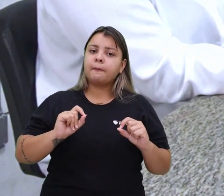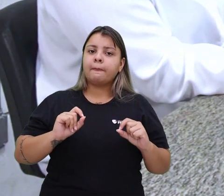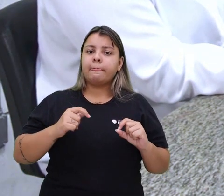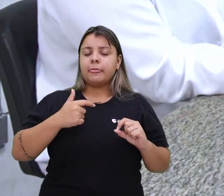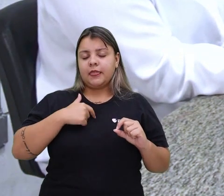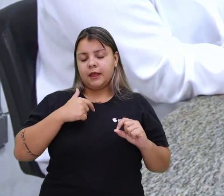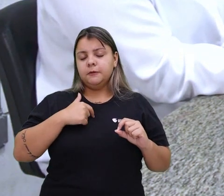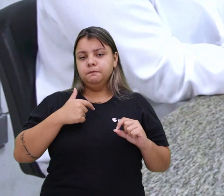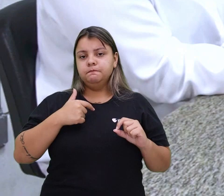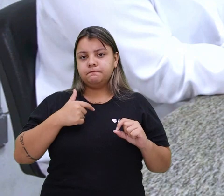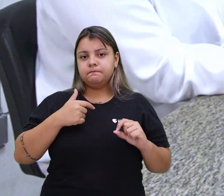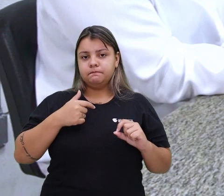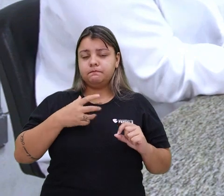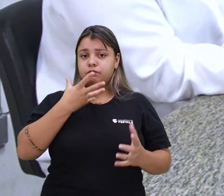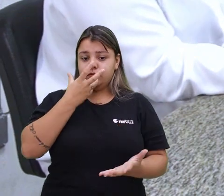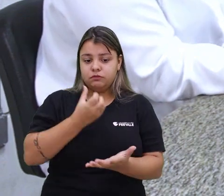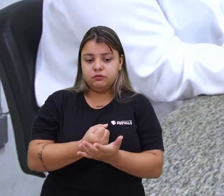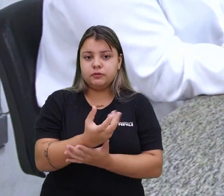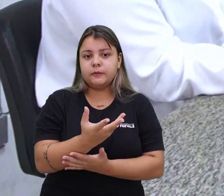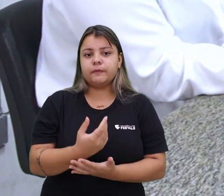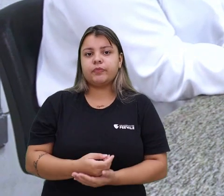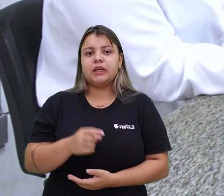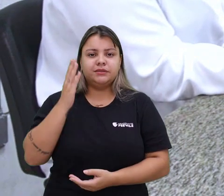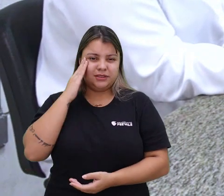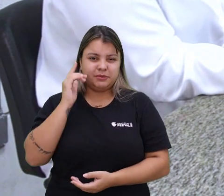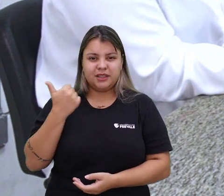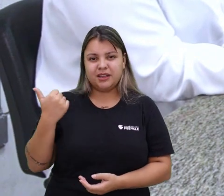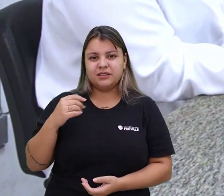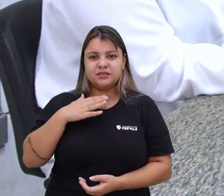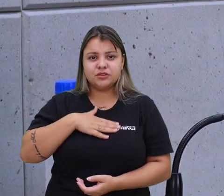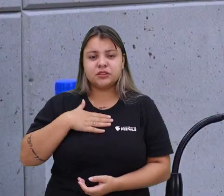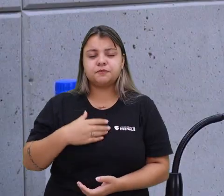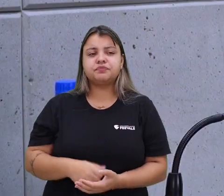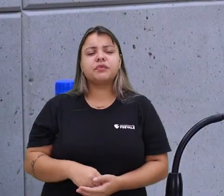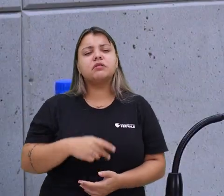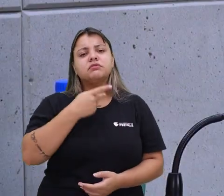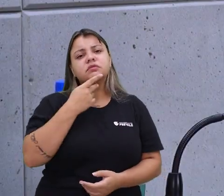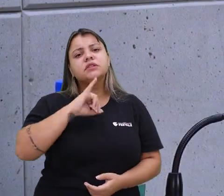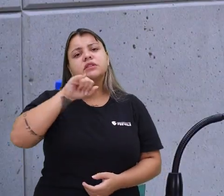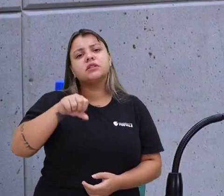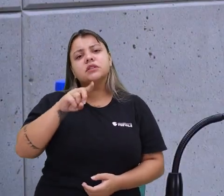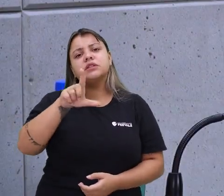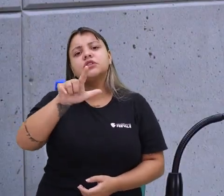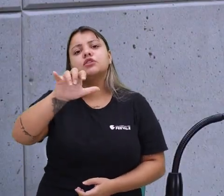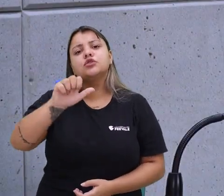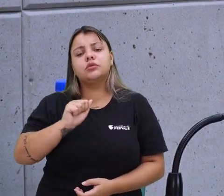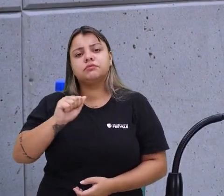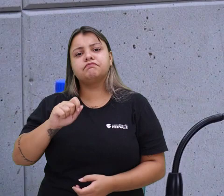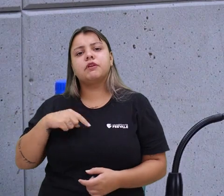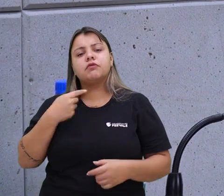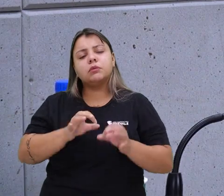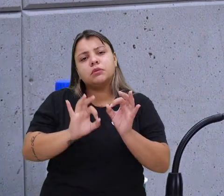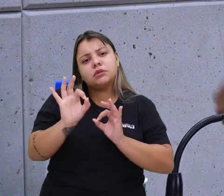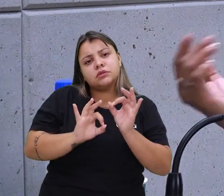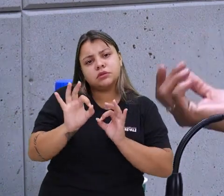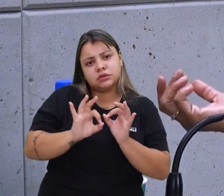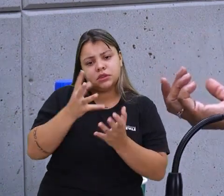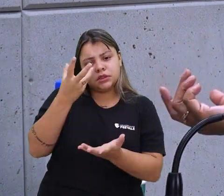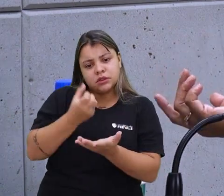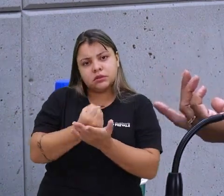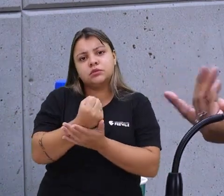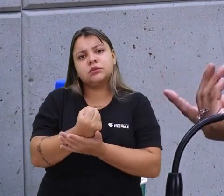e eu gosto muito de Podcast Eu sabia que eles gostavam também eu falei pra Júlia Júlia vamos montar um um